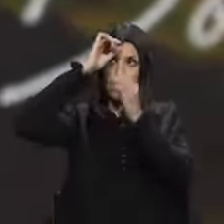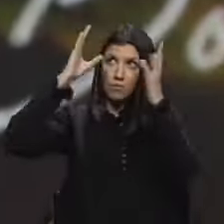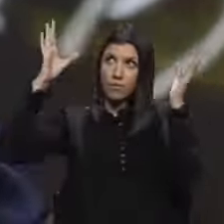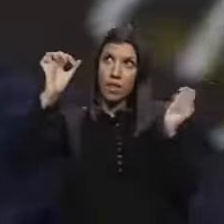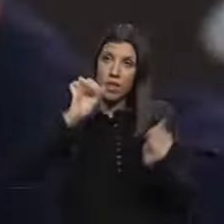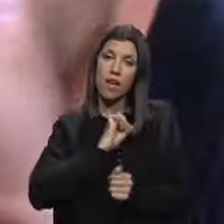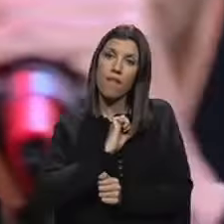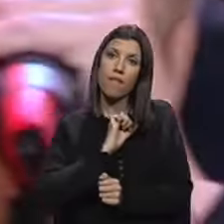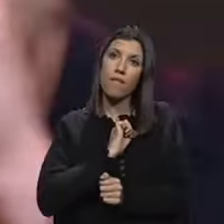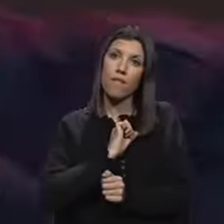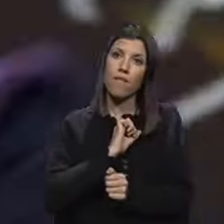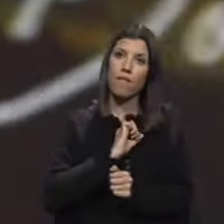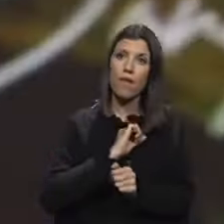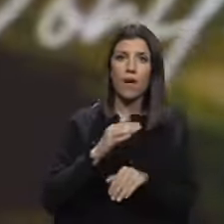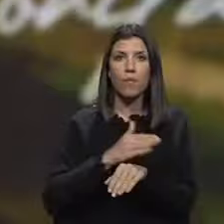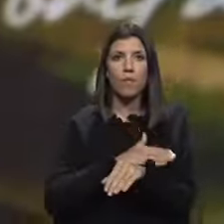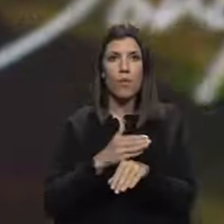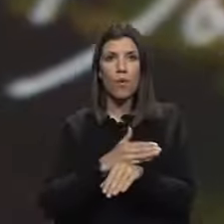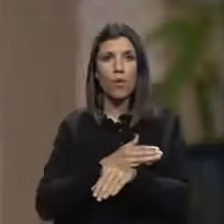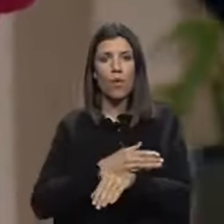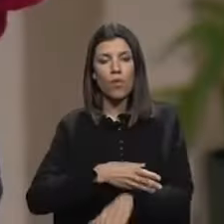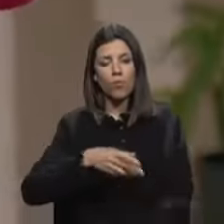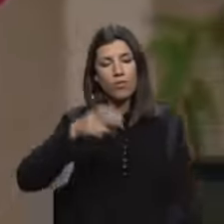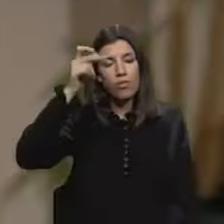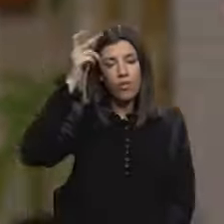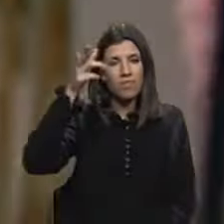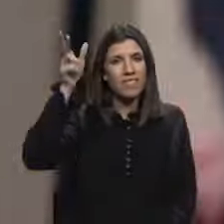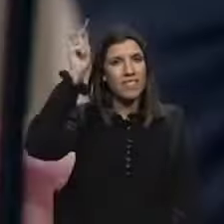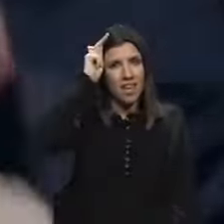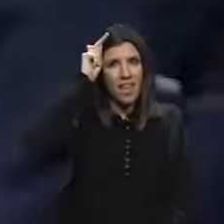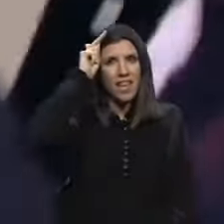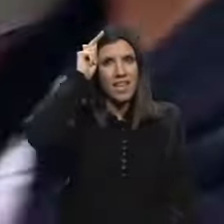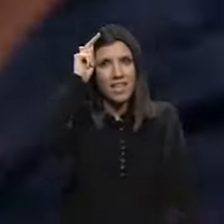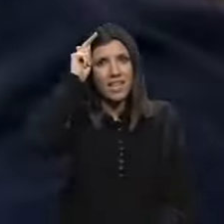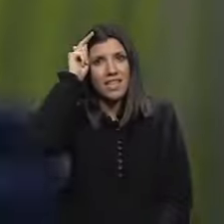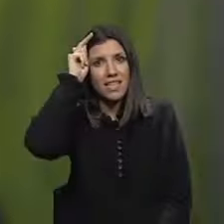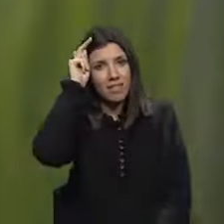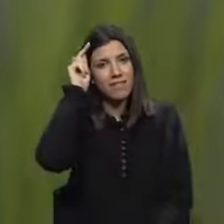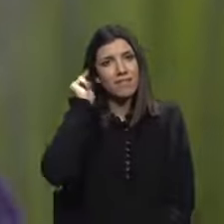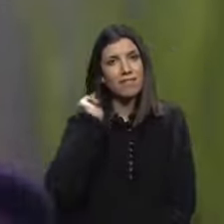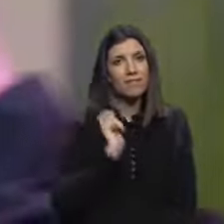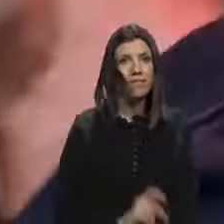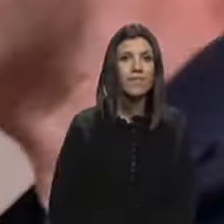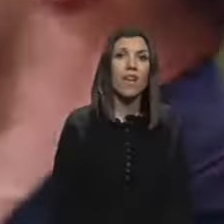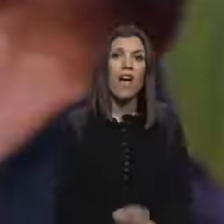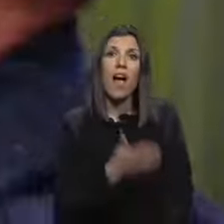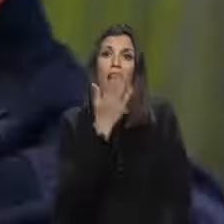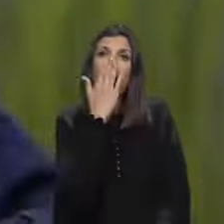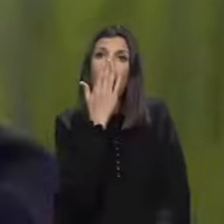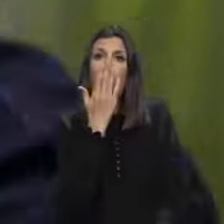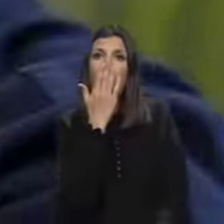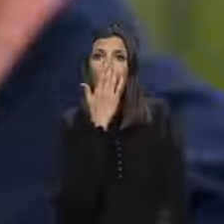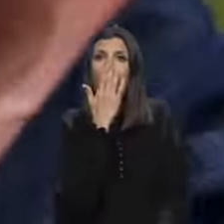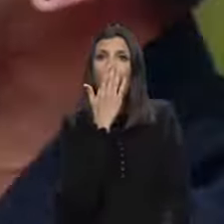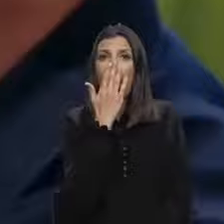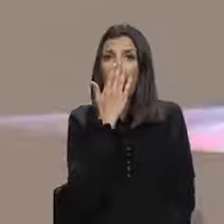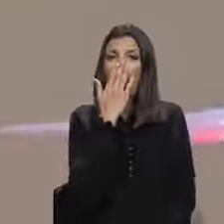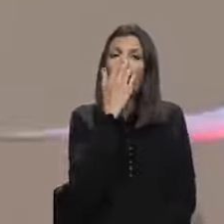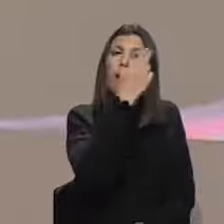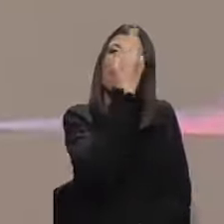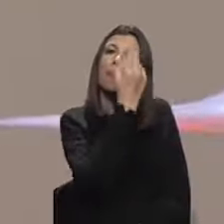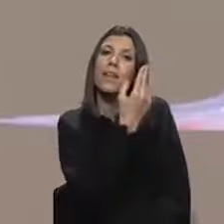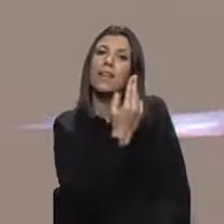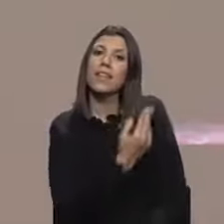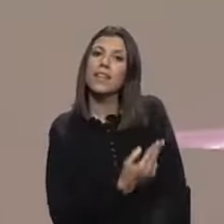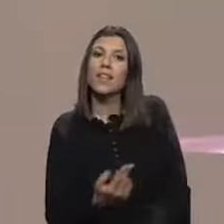este momento eu vou guardar como uma aguarela